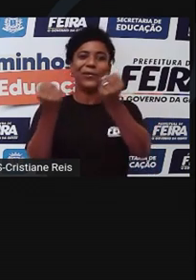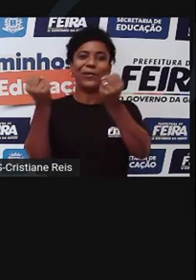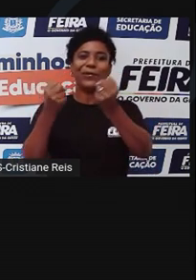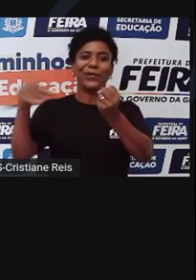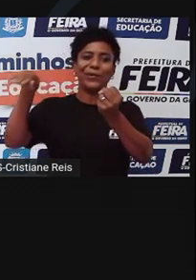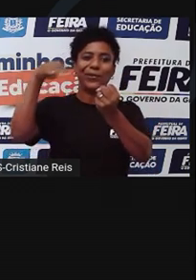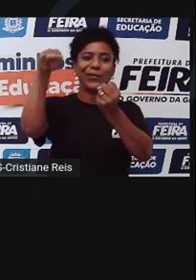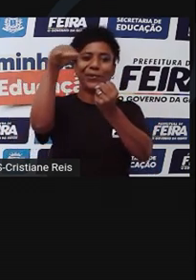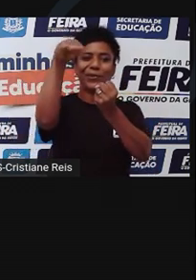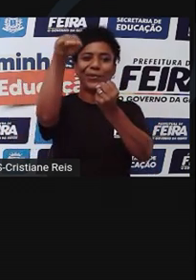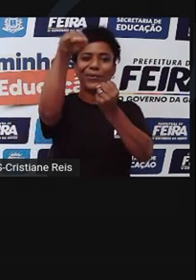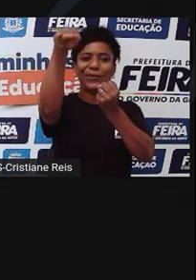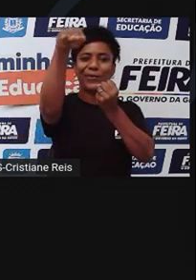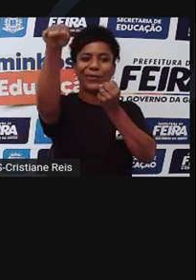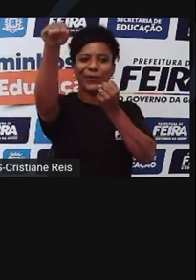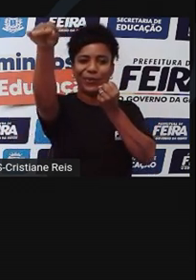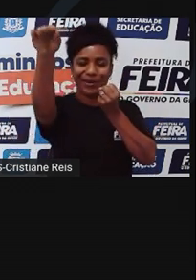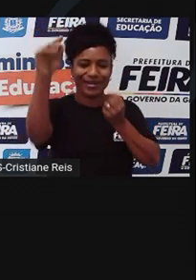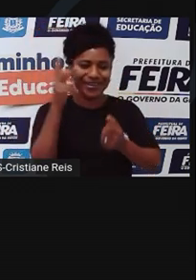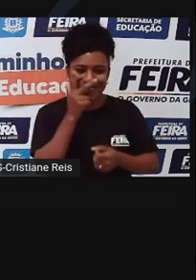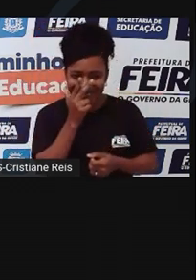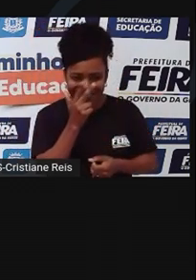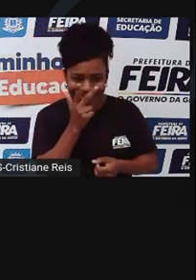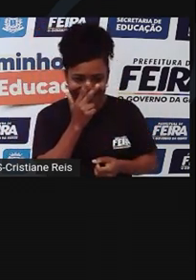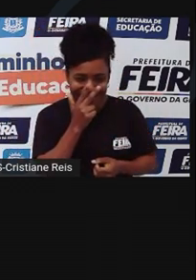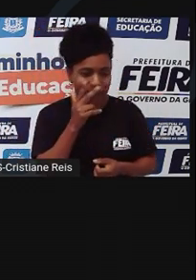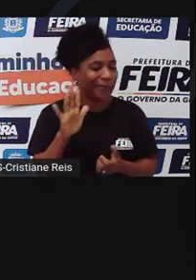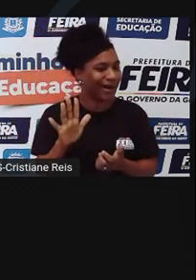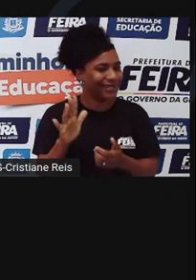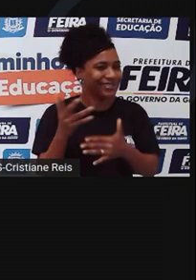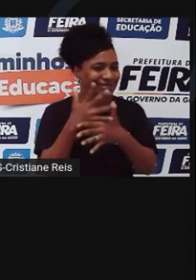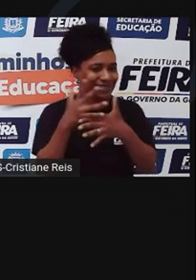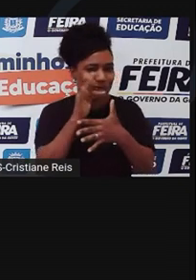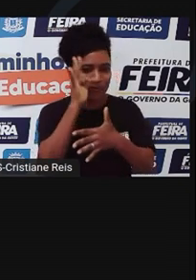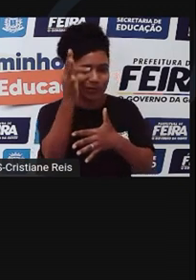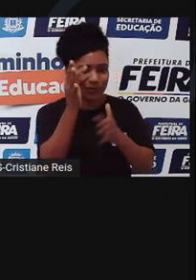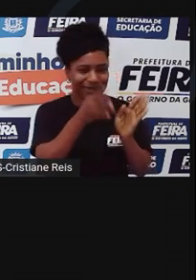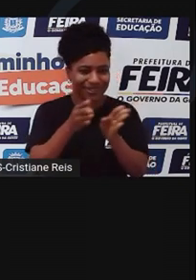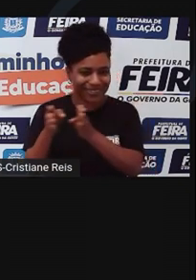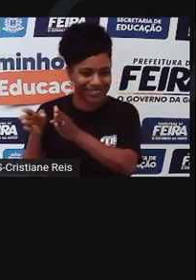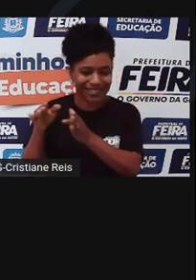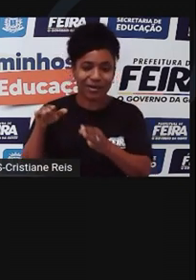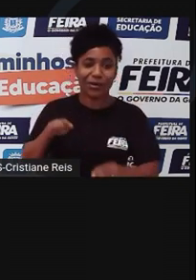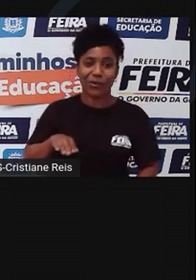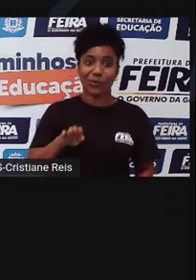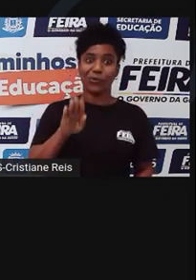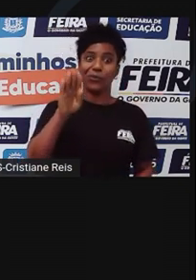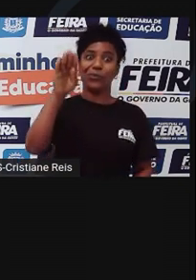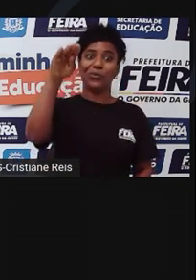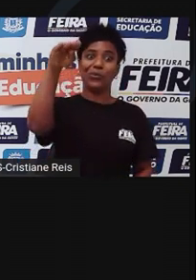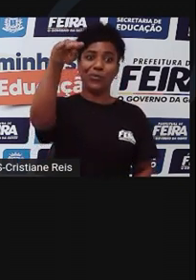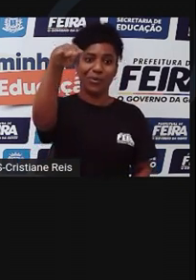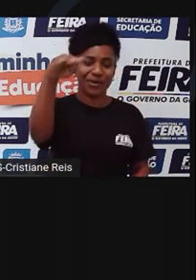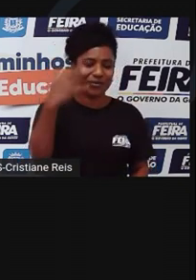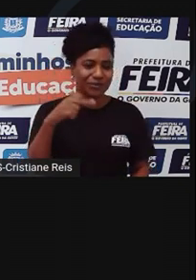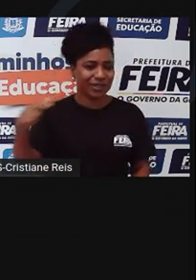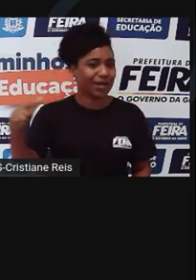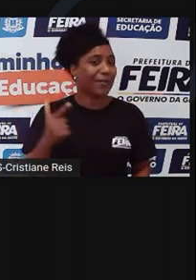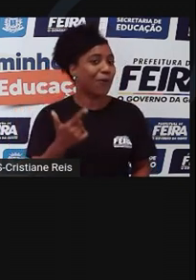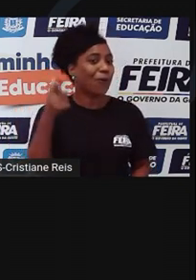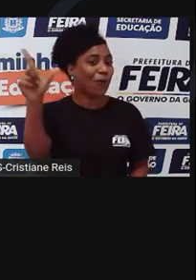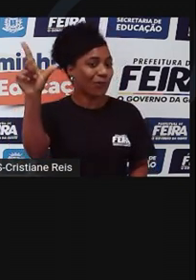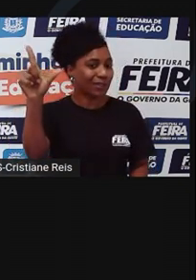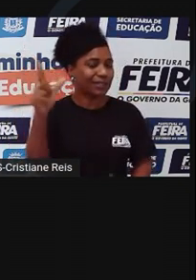de Os Jetsons a cidade do futuro ainda não tem carros voadores mas há várias outras opções interessantes aparecendo por aí Hoje vamos